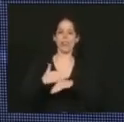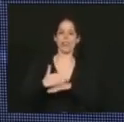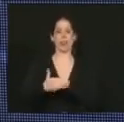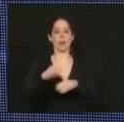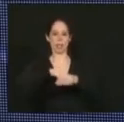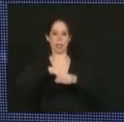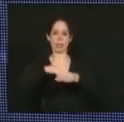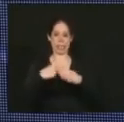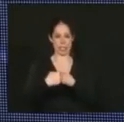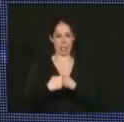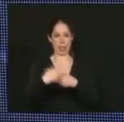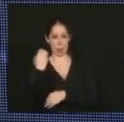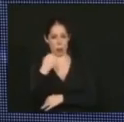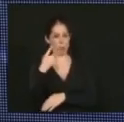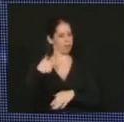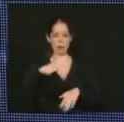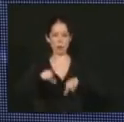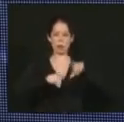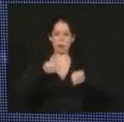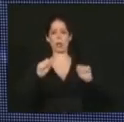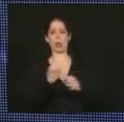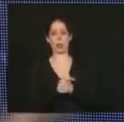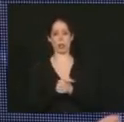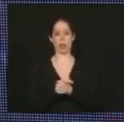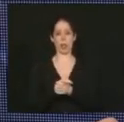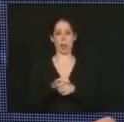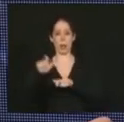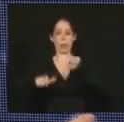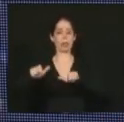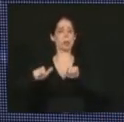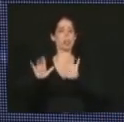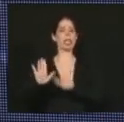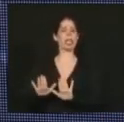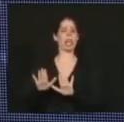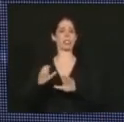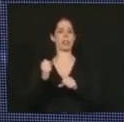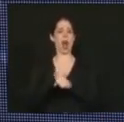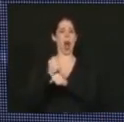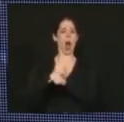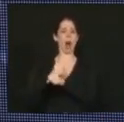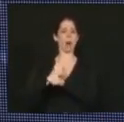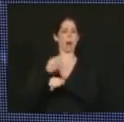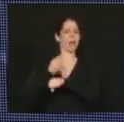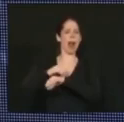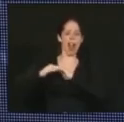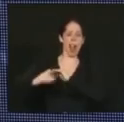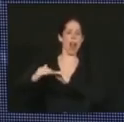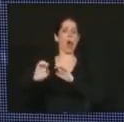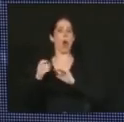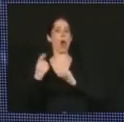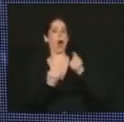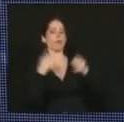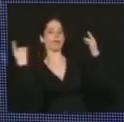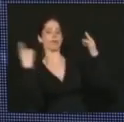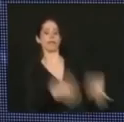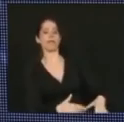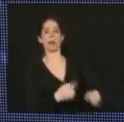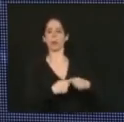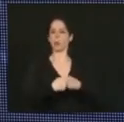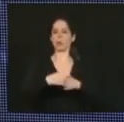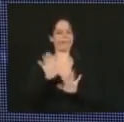Nós não precisamos escolher entre aqueles que deixaram as obras paradas e aqueles que abandonaram a nossa cidade